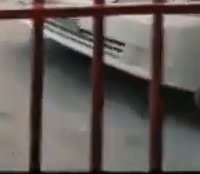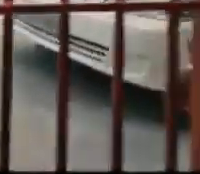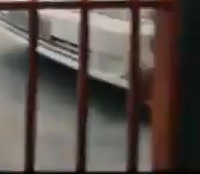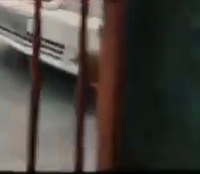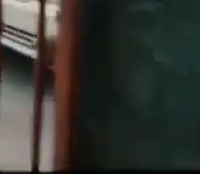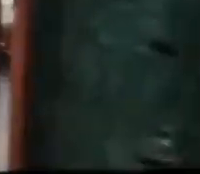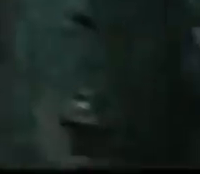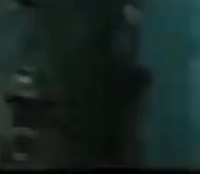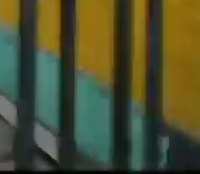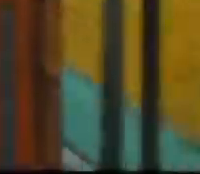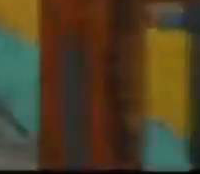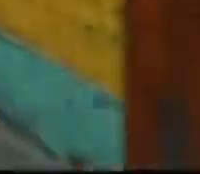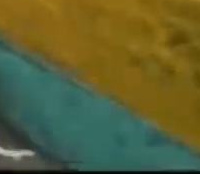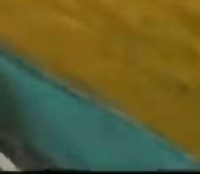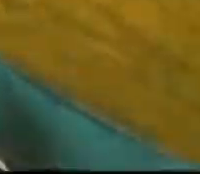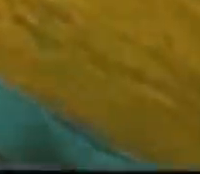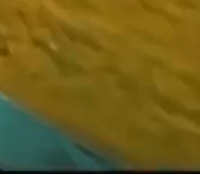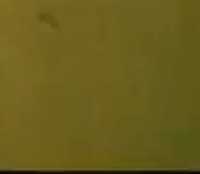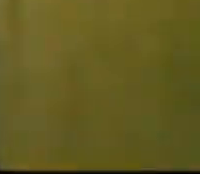Pronto.